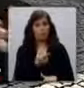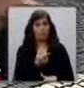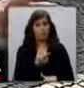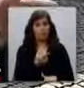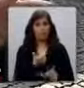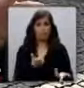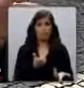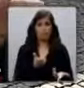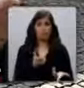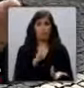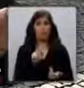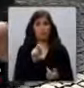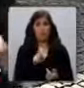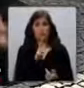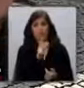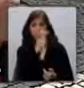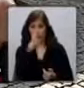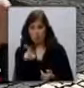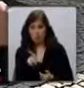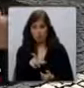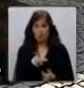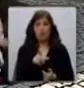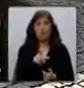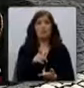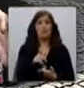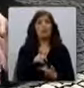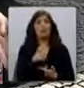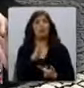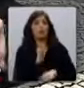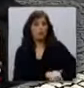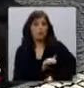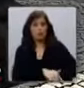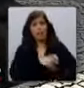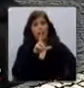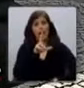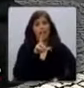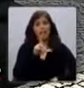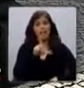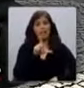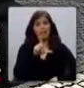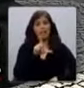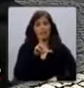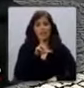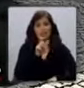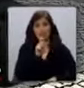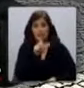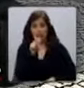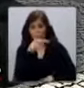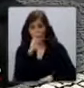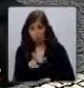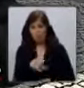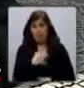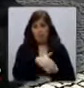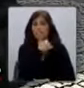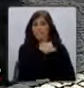ter sido tomado em conta pelo juiz relator Agostinho Torres, que é o juiz desembargador, neste caso, relator aqui do Tribunal da Relação, que vai tomar esta decisão